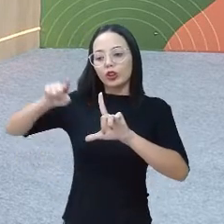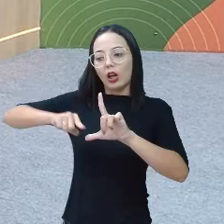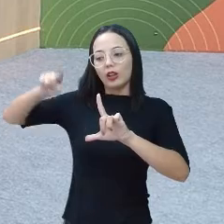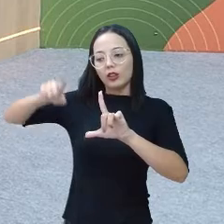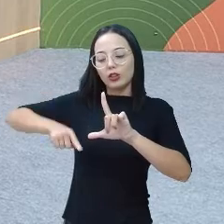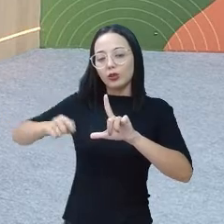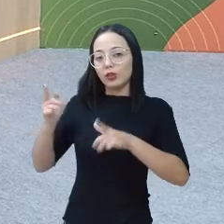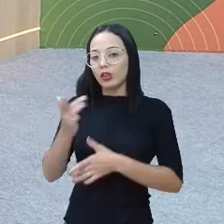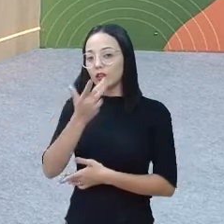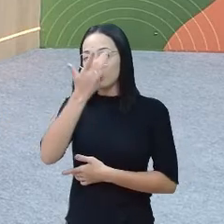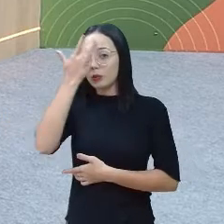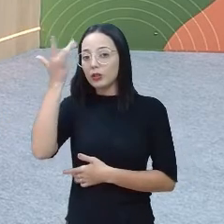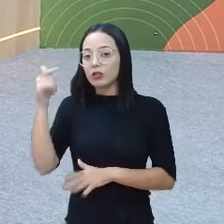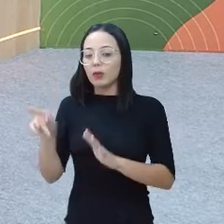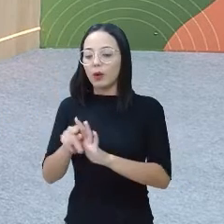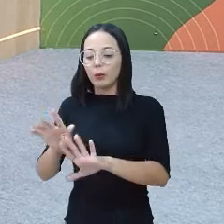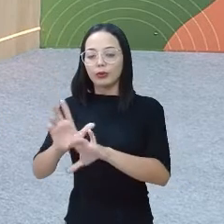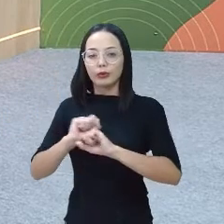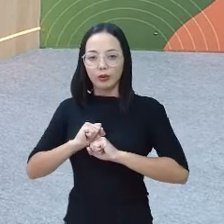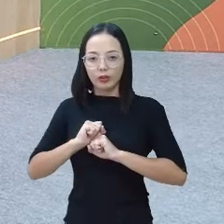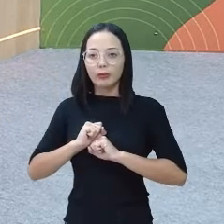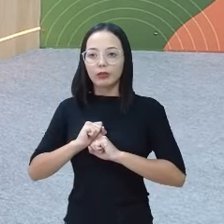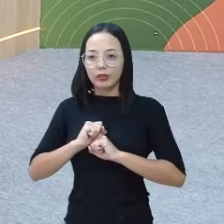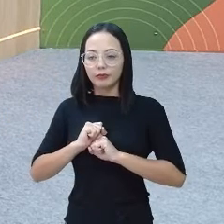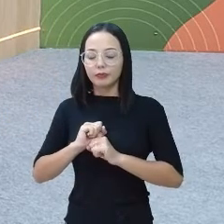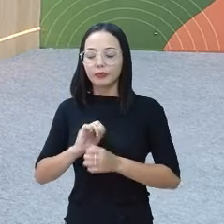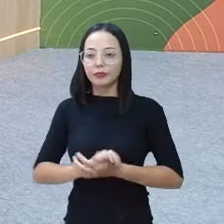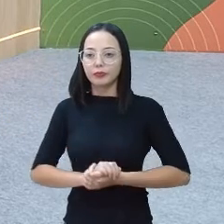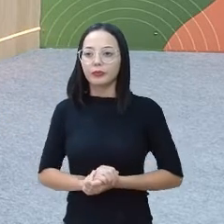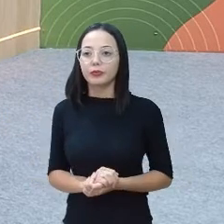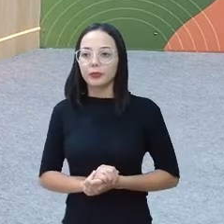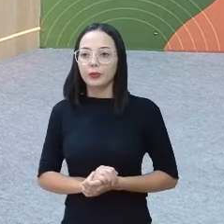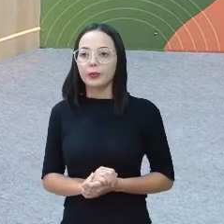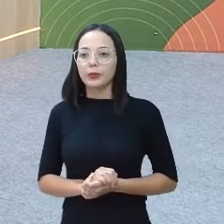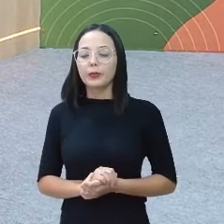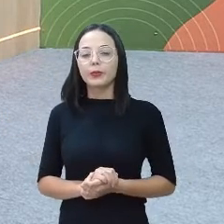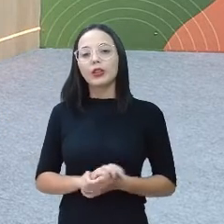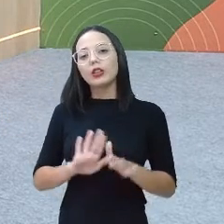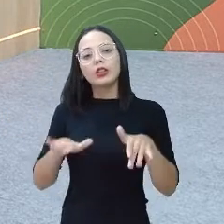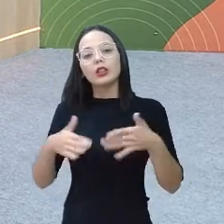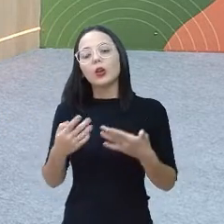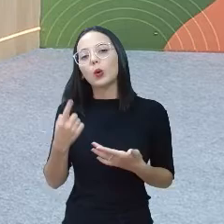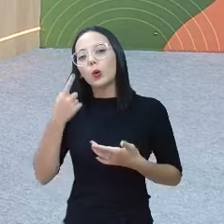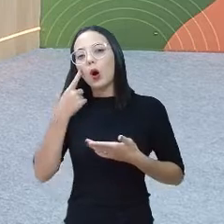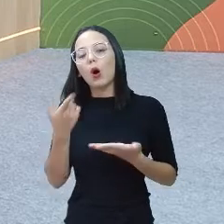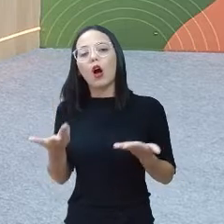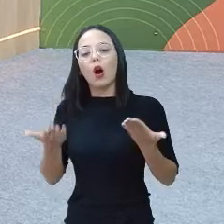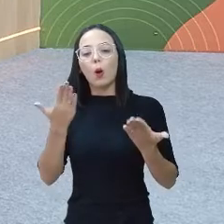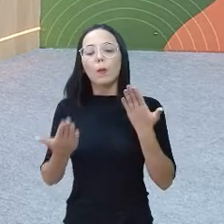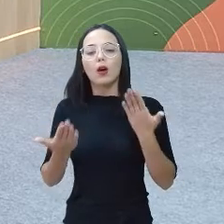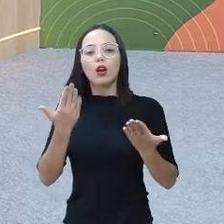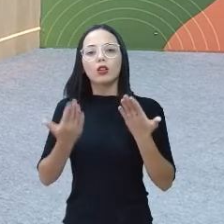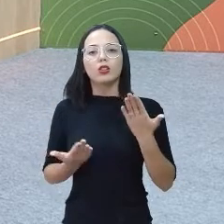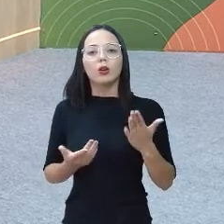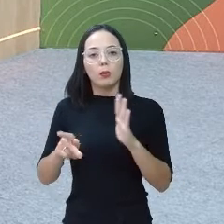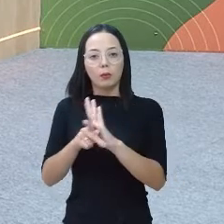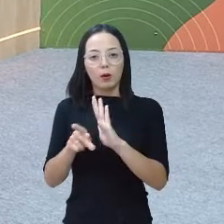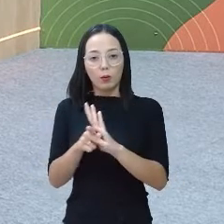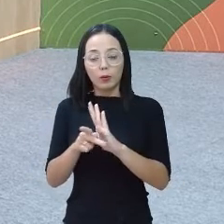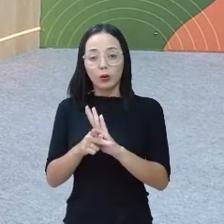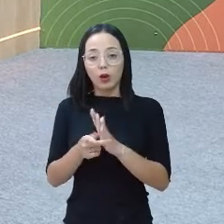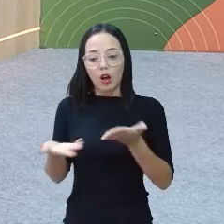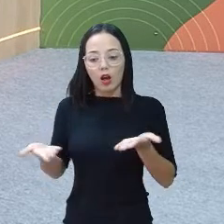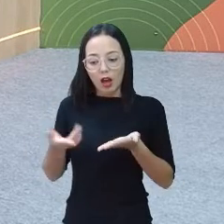pessoas elas se contaminem, né? E só para fazer um adendo, né, com relação a isso.